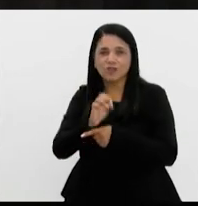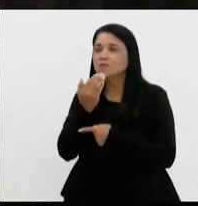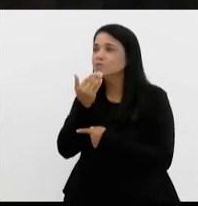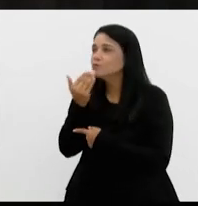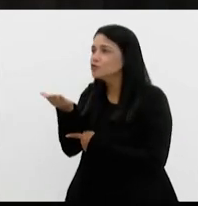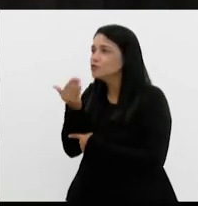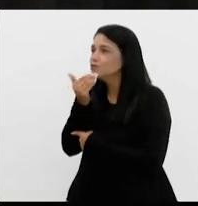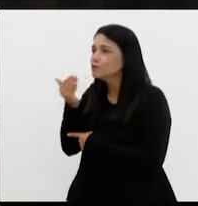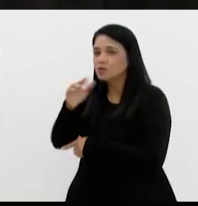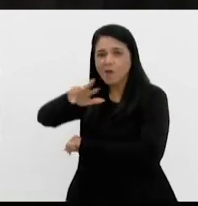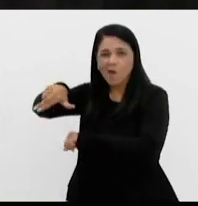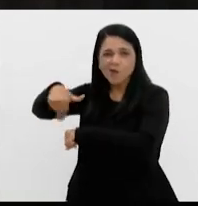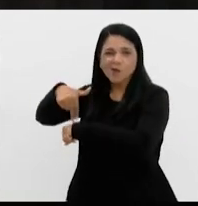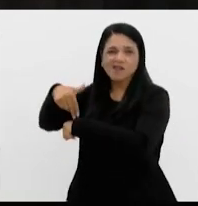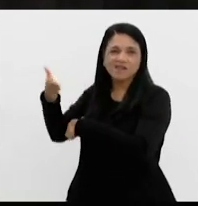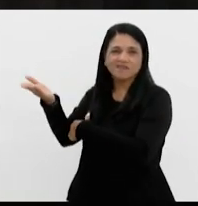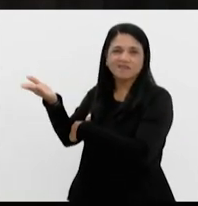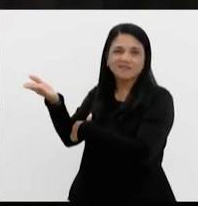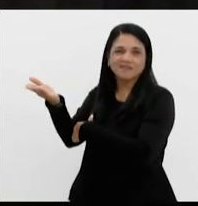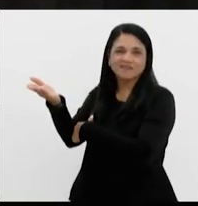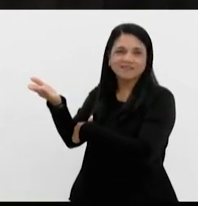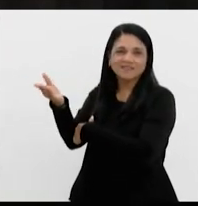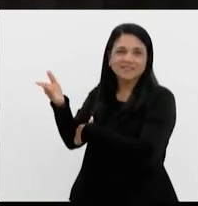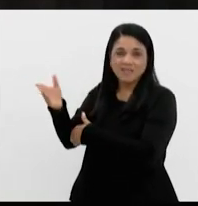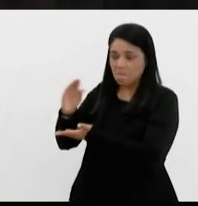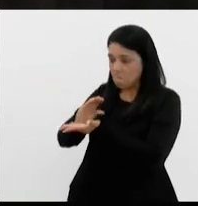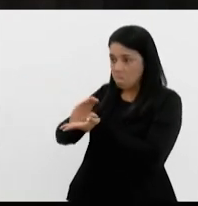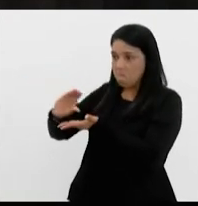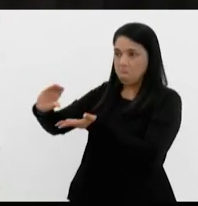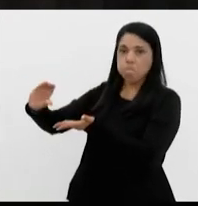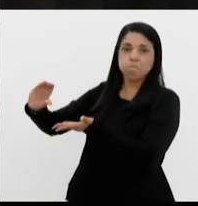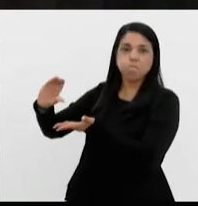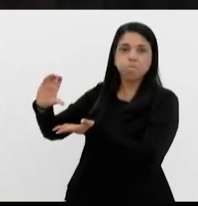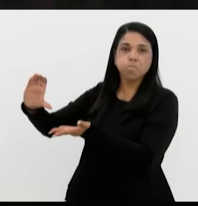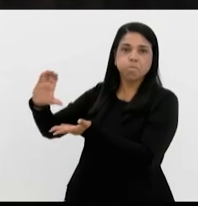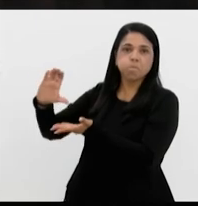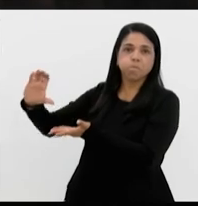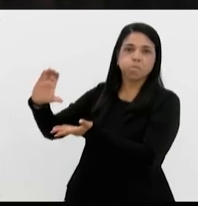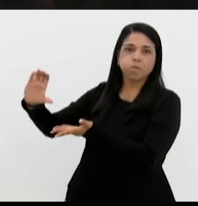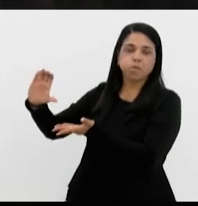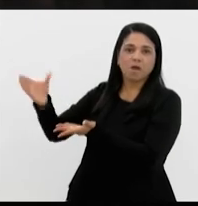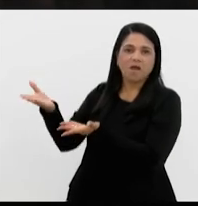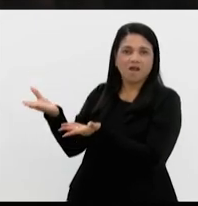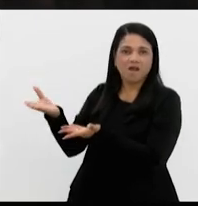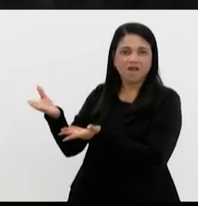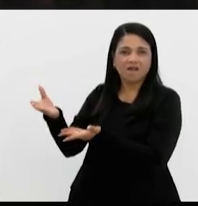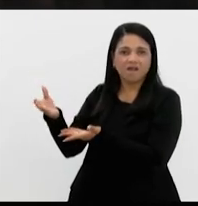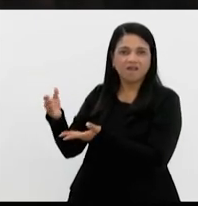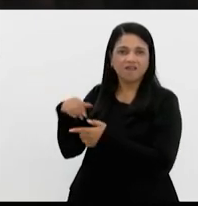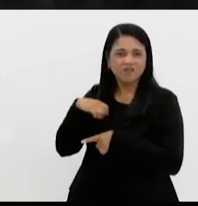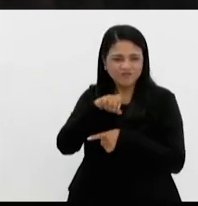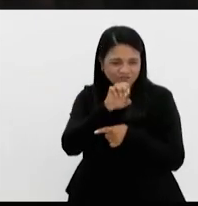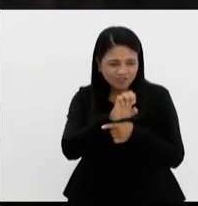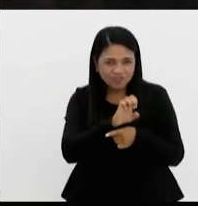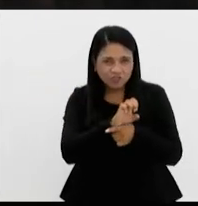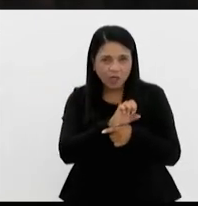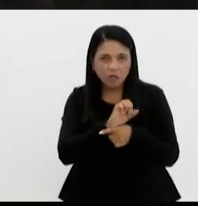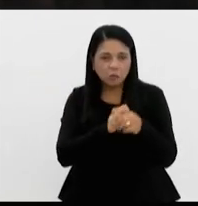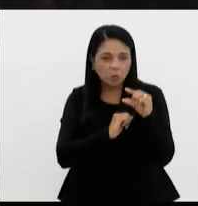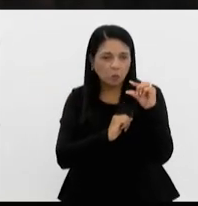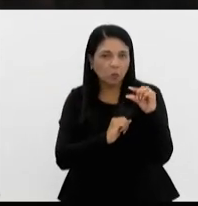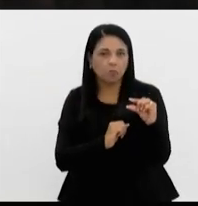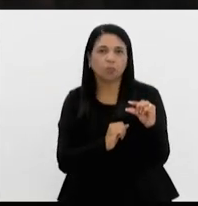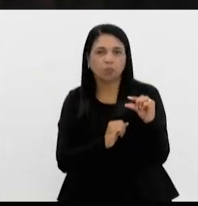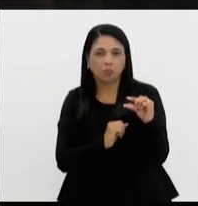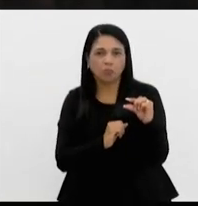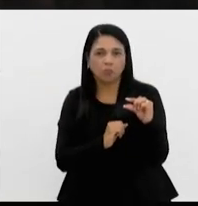a União sempre com a parte do leão. E a gente, estados